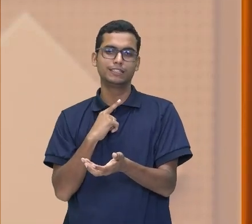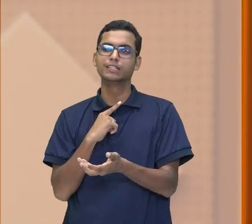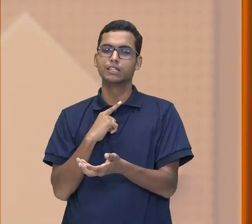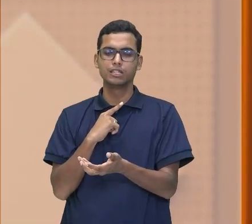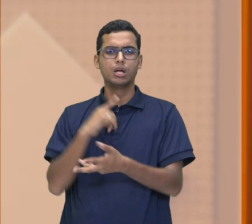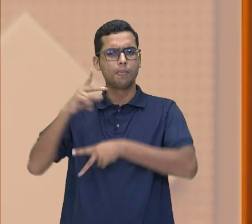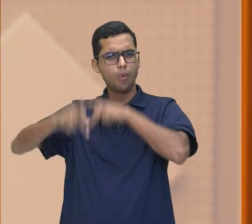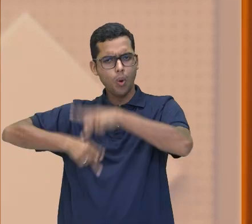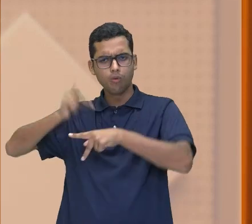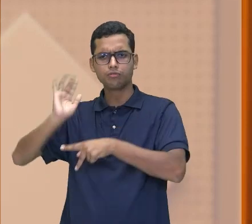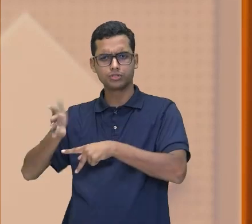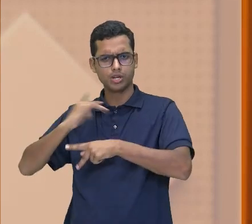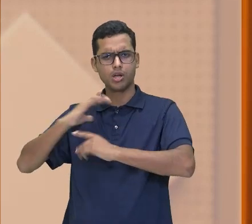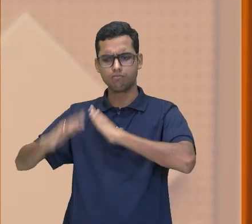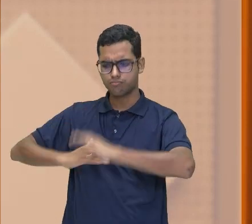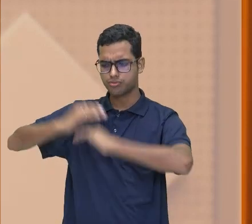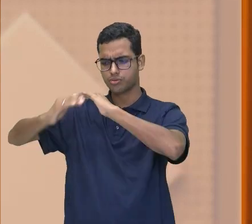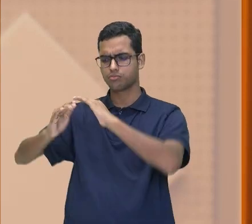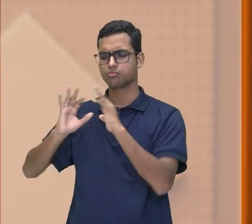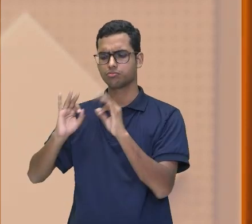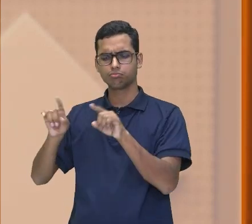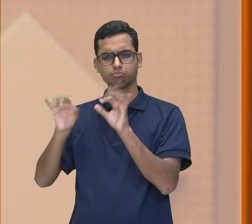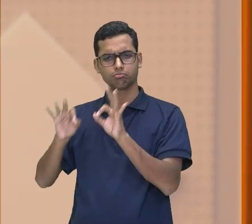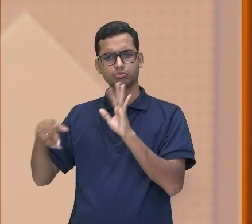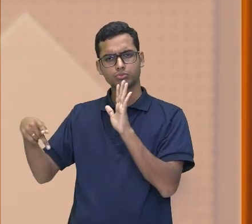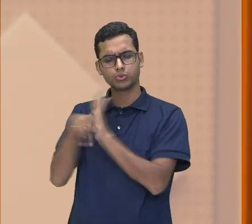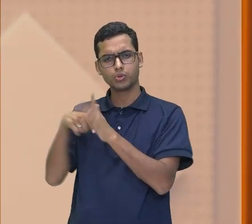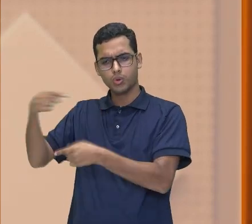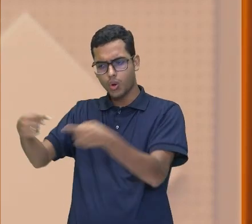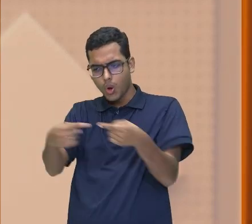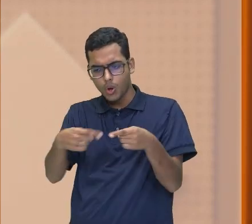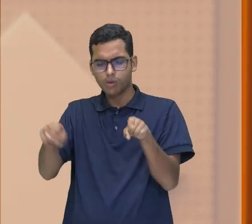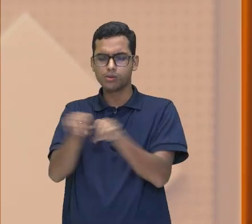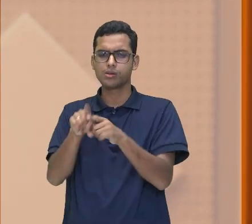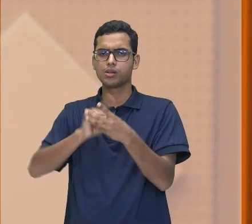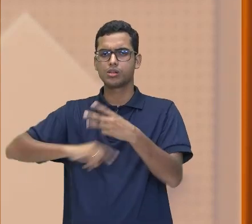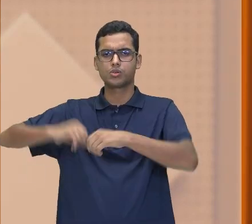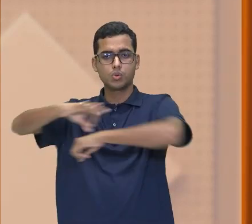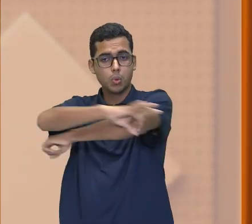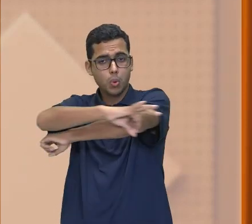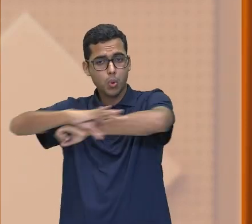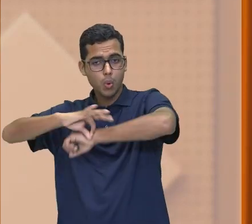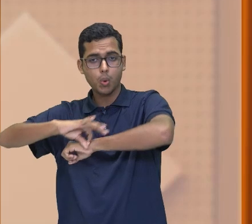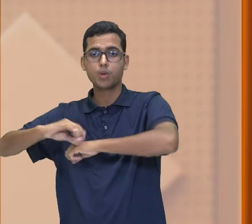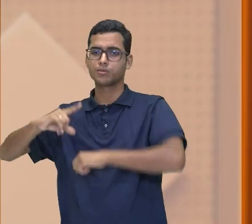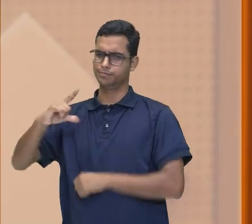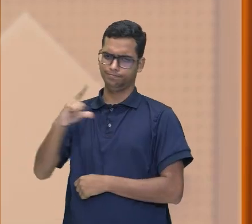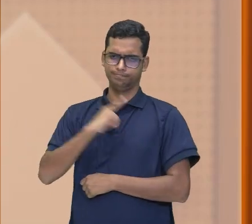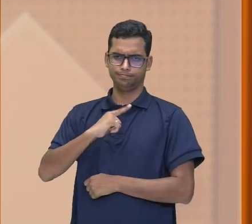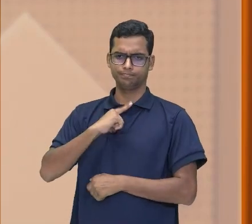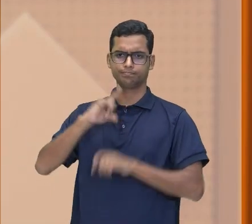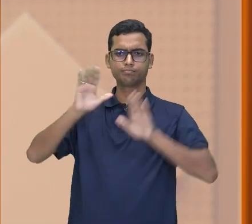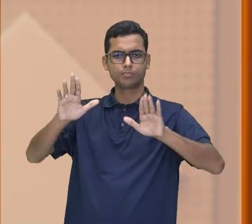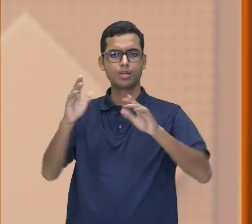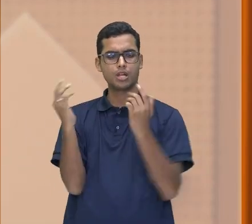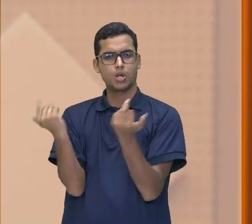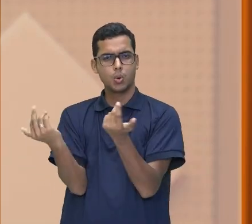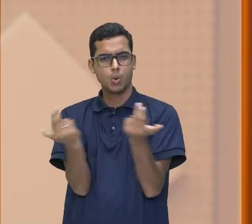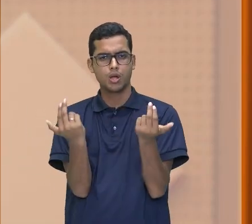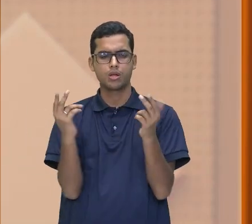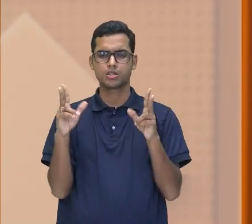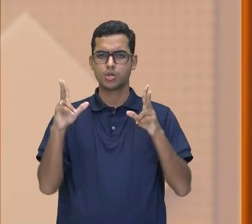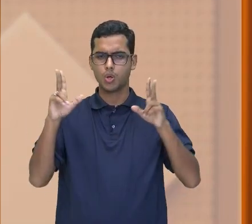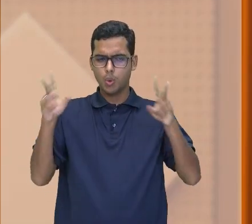desenvolvidos com sua economia, com sua política, com sua arquitetura, porém não eram iguais, né, à